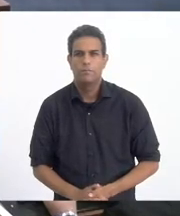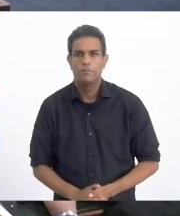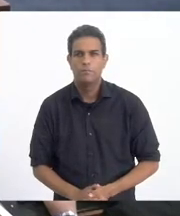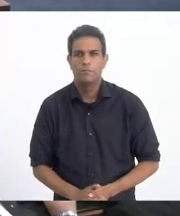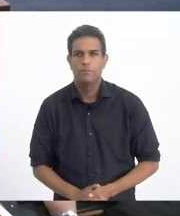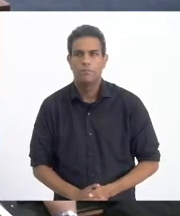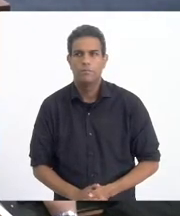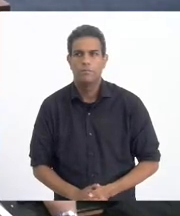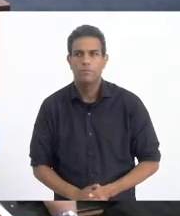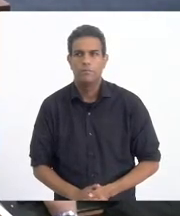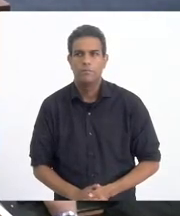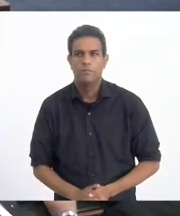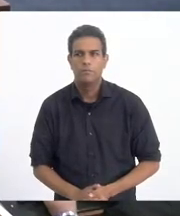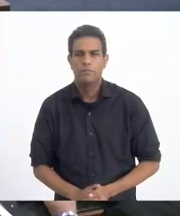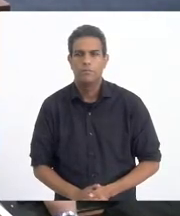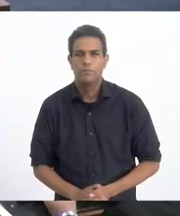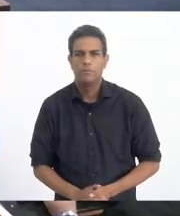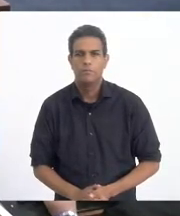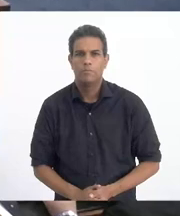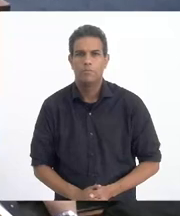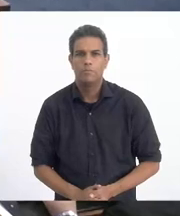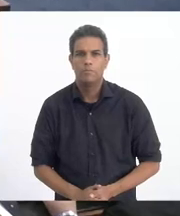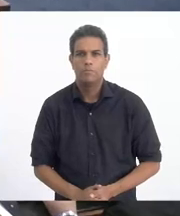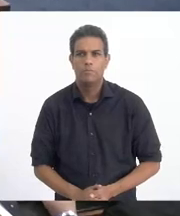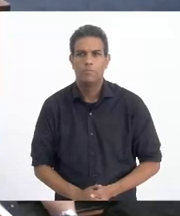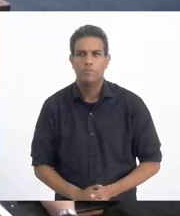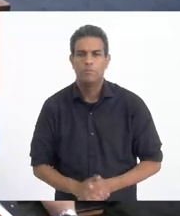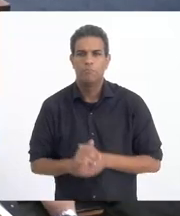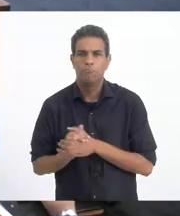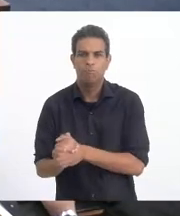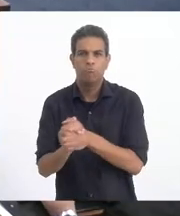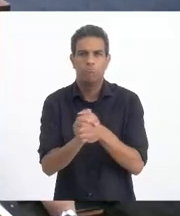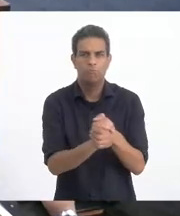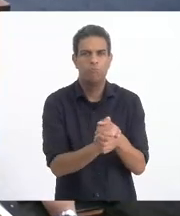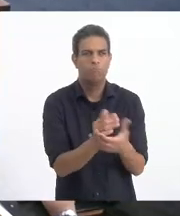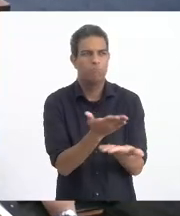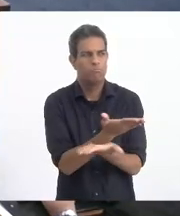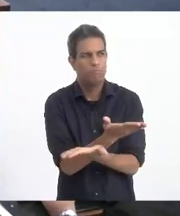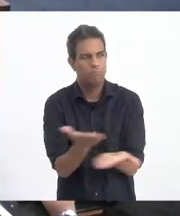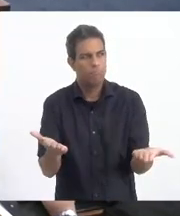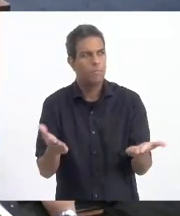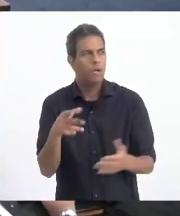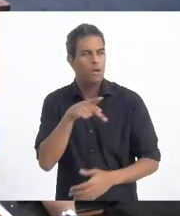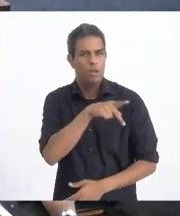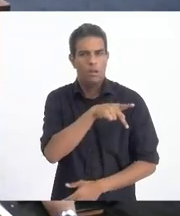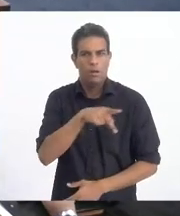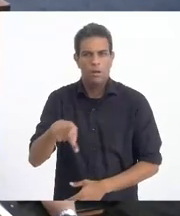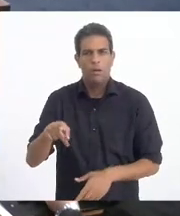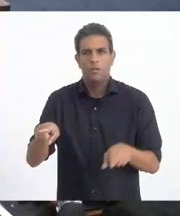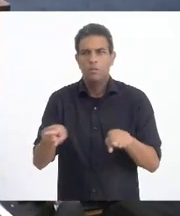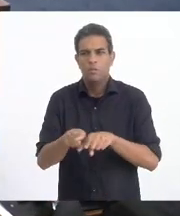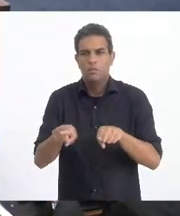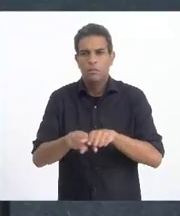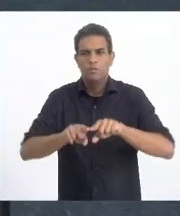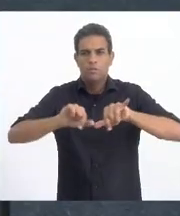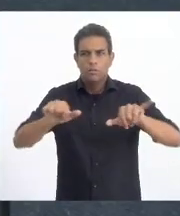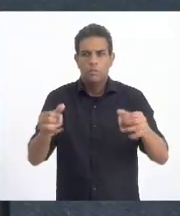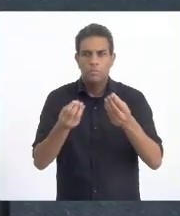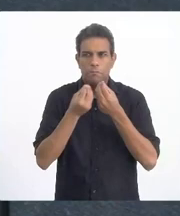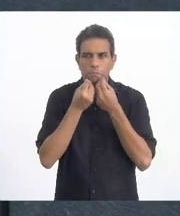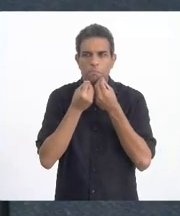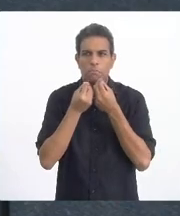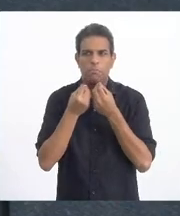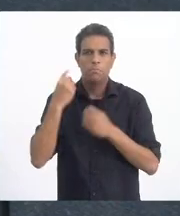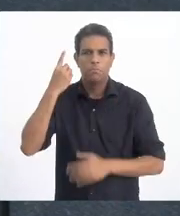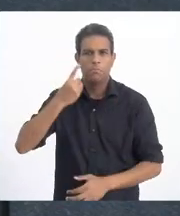Com a palavra. Já tem 3 minutos. Cumprimento a comissão, na pessoa do senhor presidente, também dos deputados presentes, em